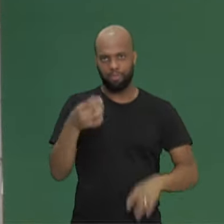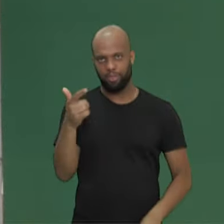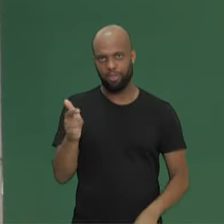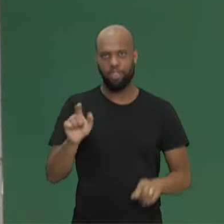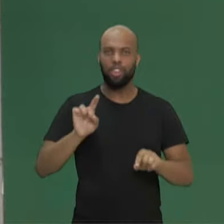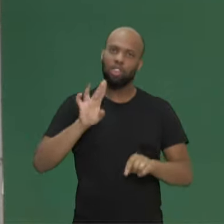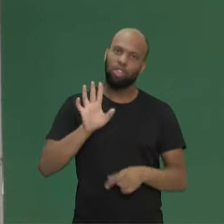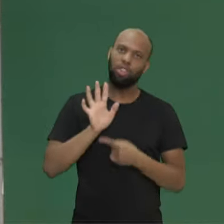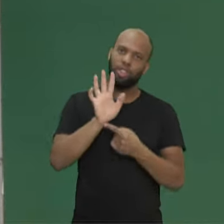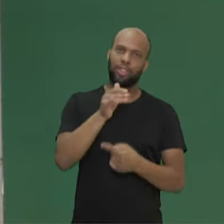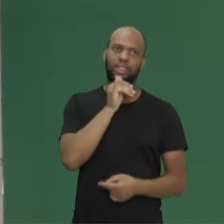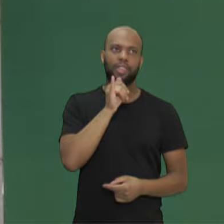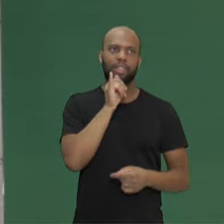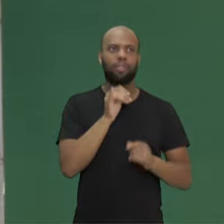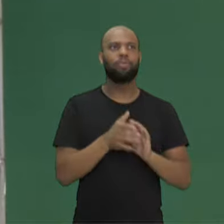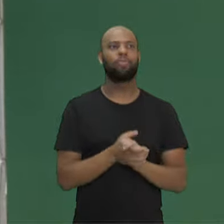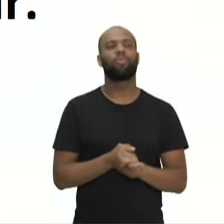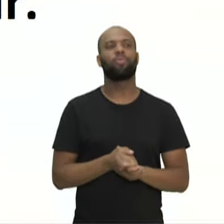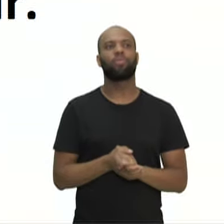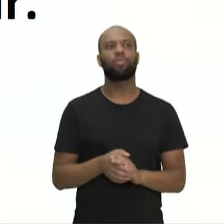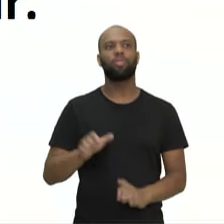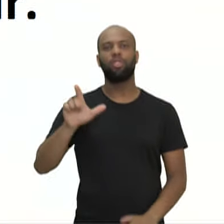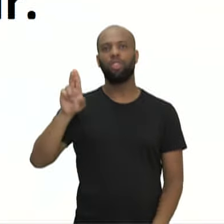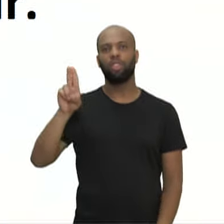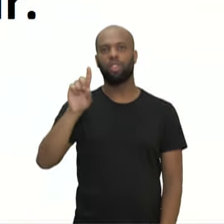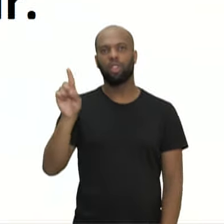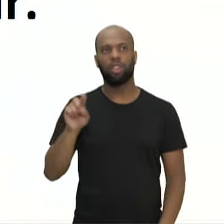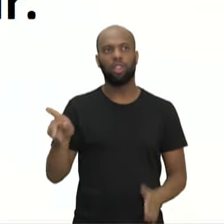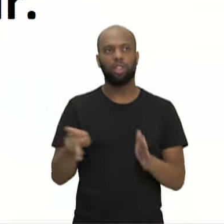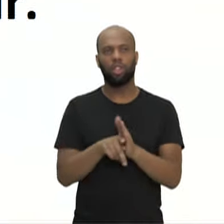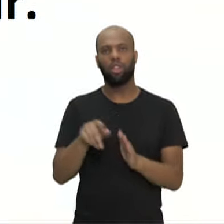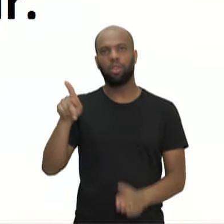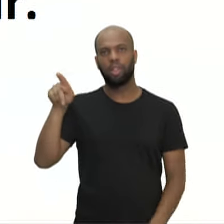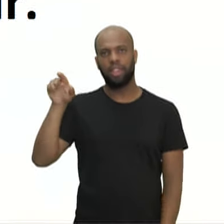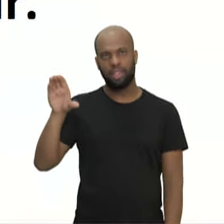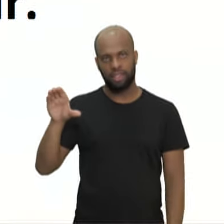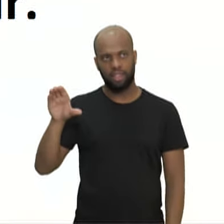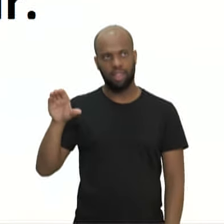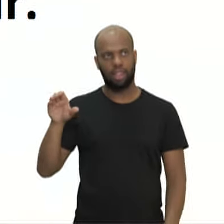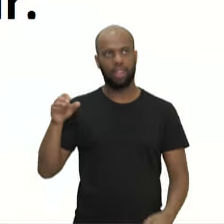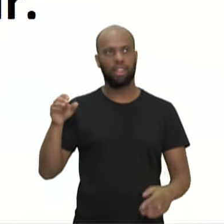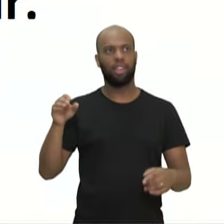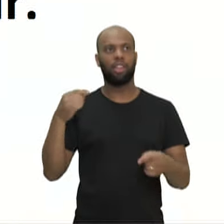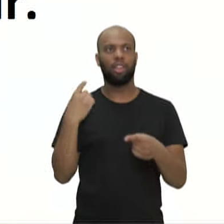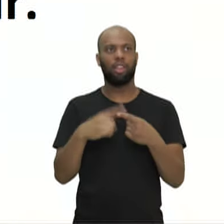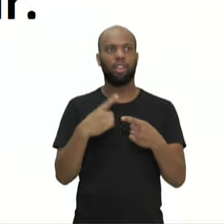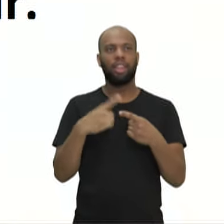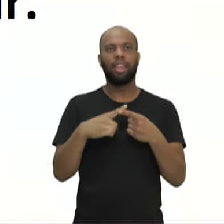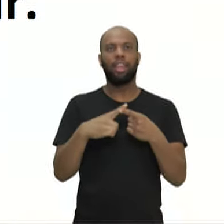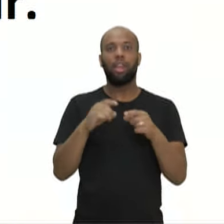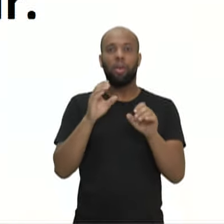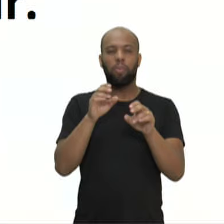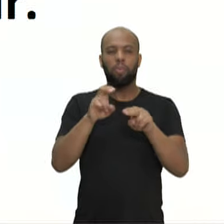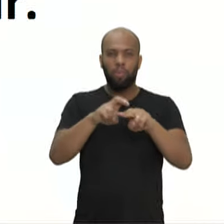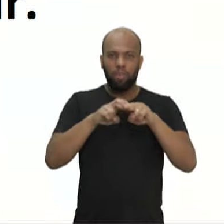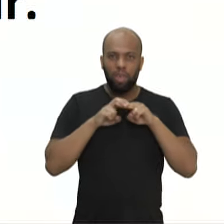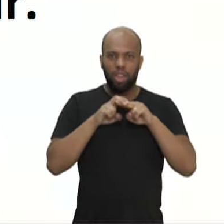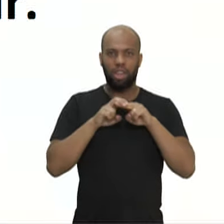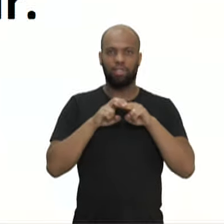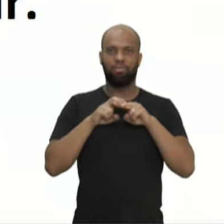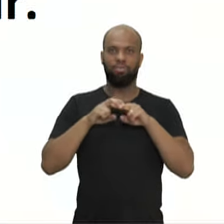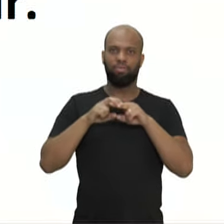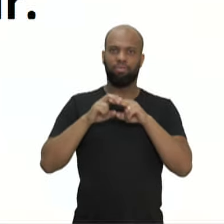para dar exemplo para vocês. Luz de PC, plano convexo. Por causa da lente, né? Serve para